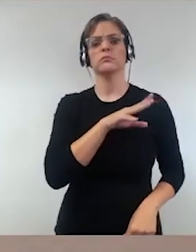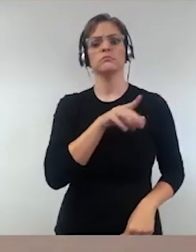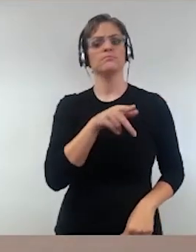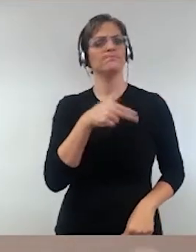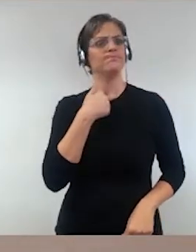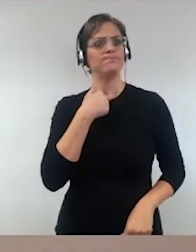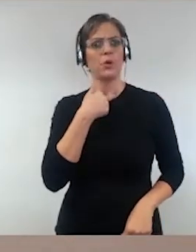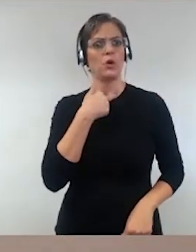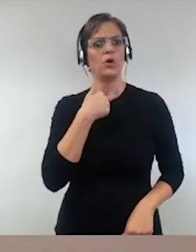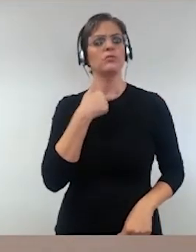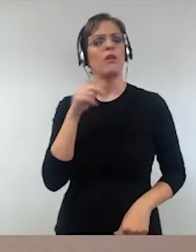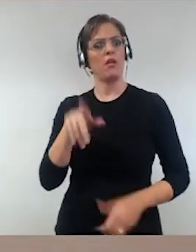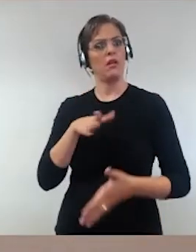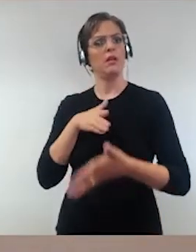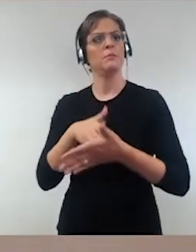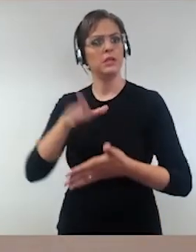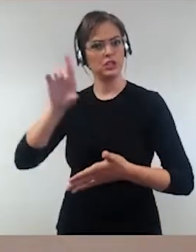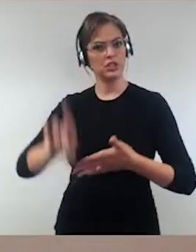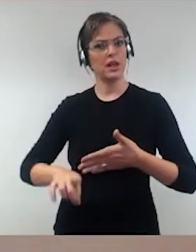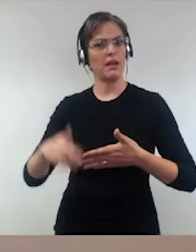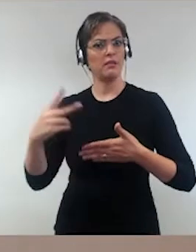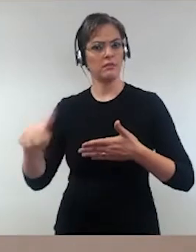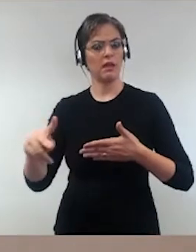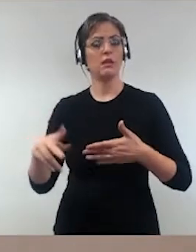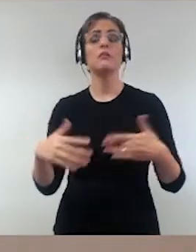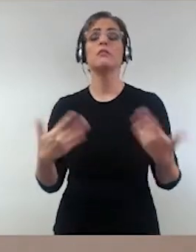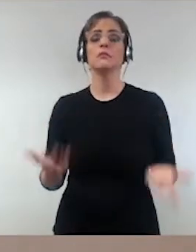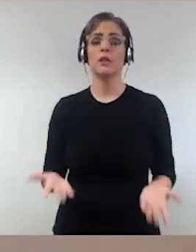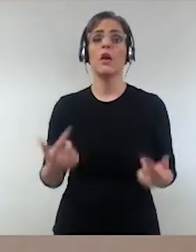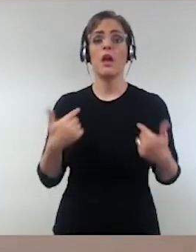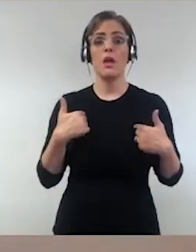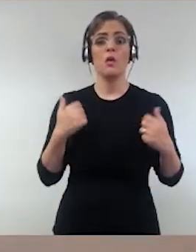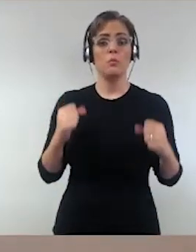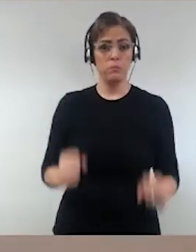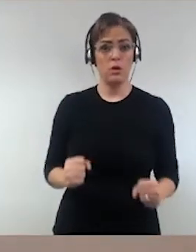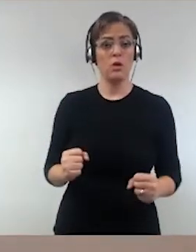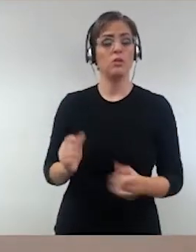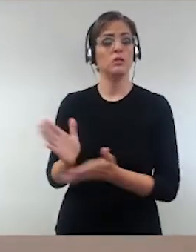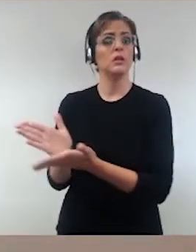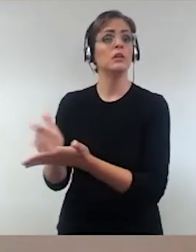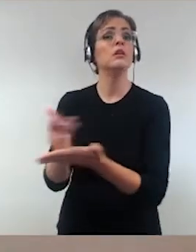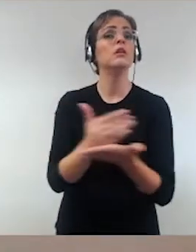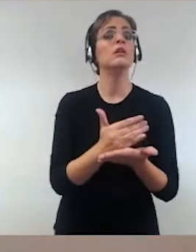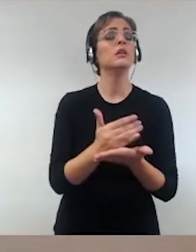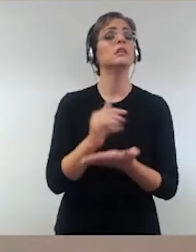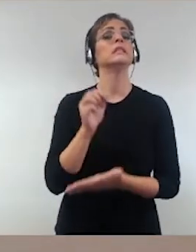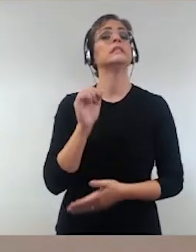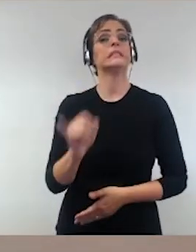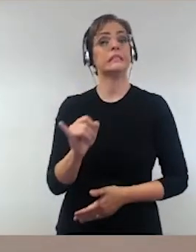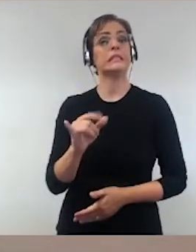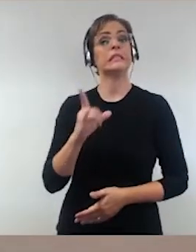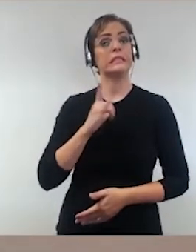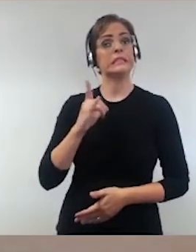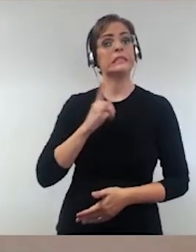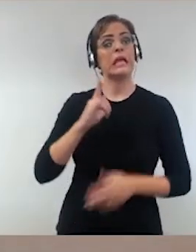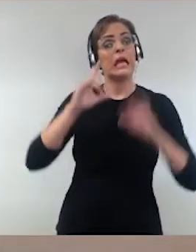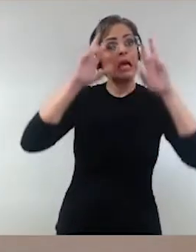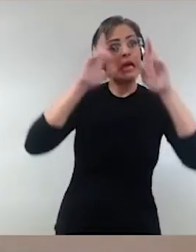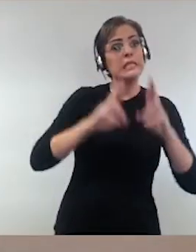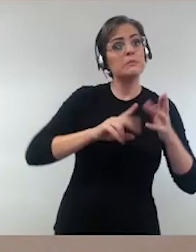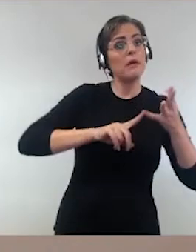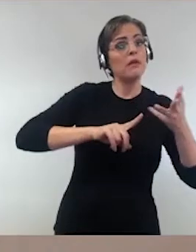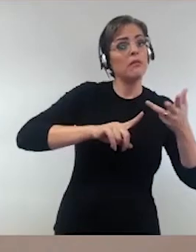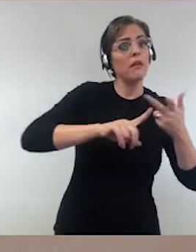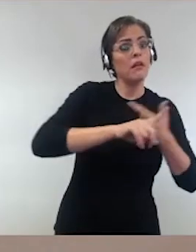desse direito fundamental, então eu só posso realizar essa limitação se eu cumprir determinados requisitos. O